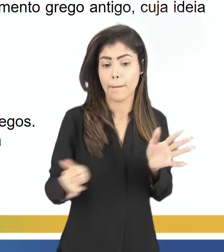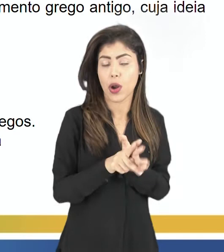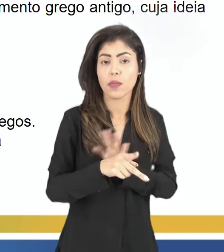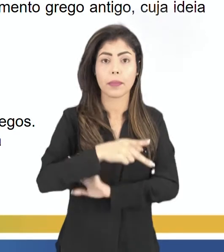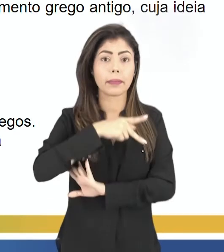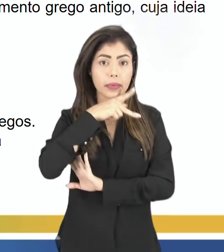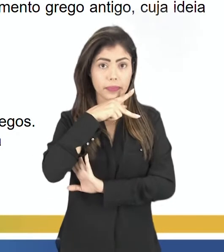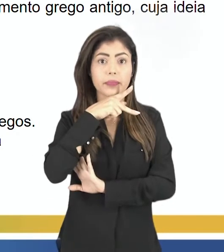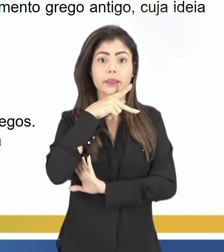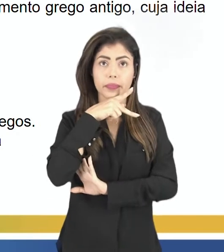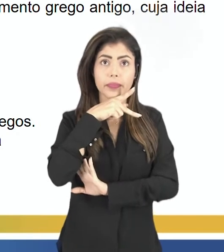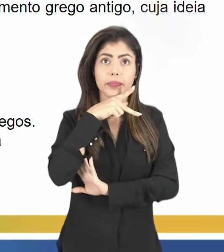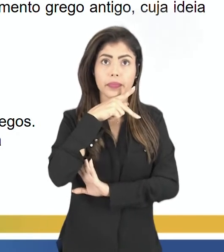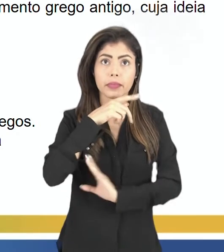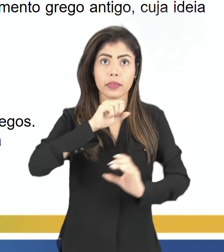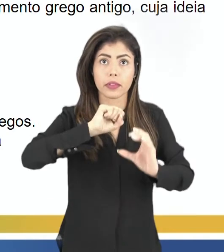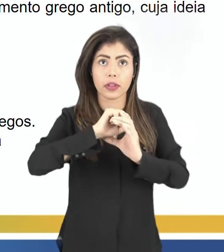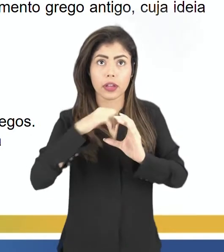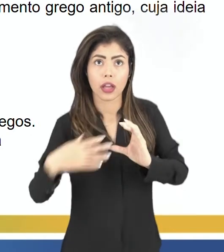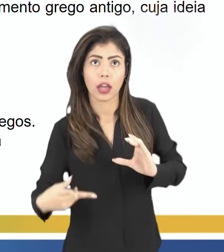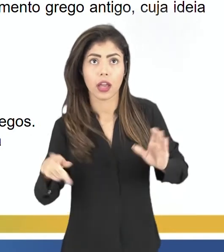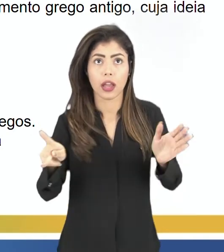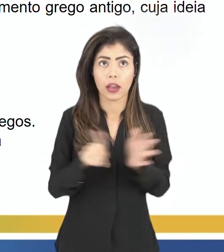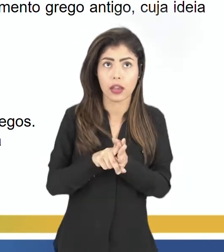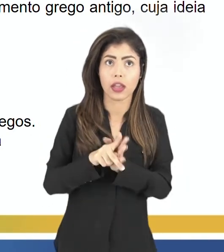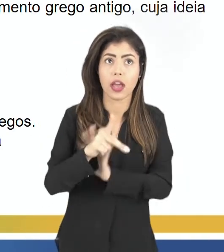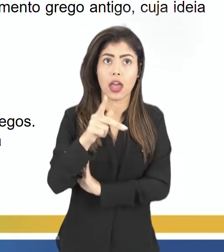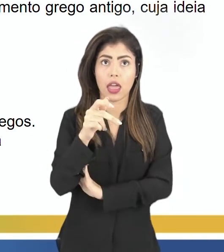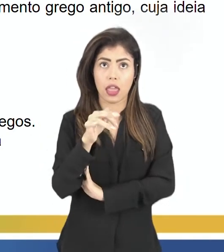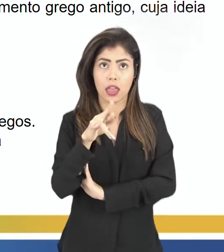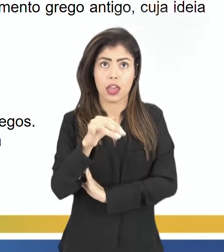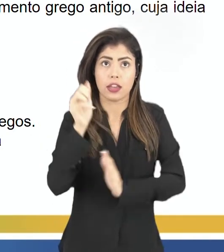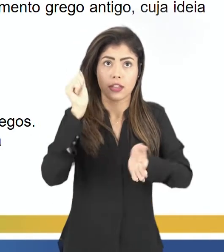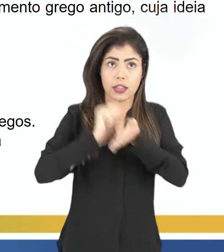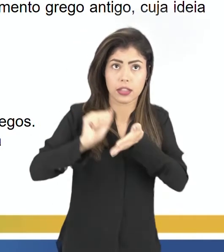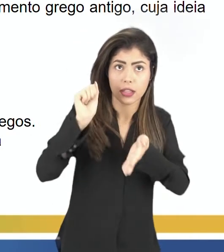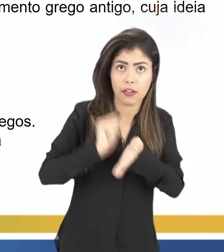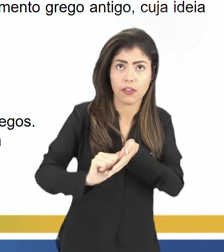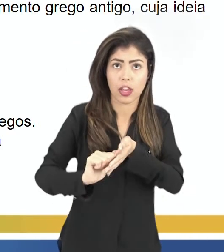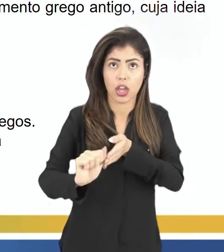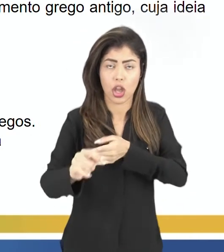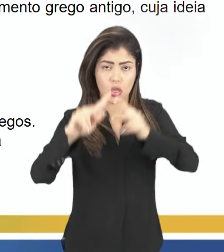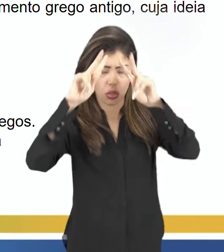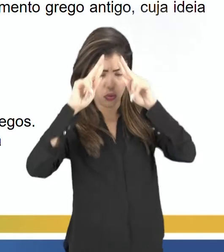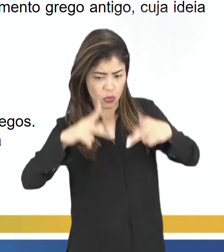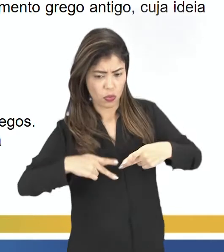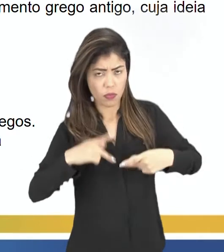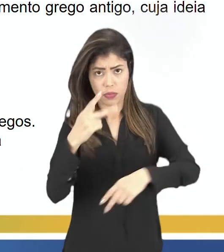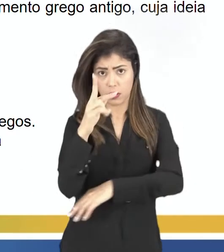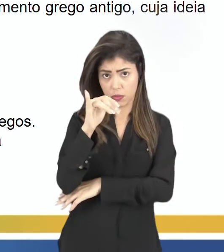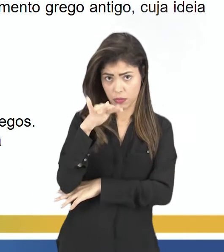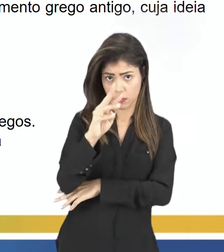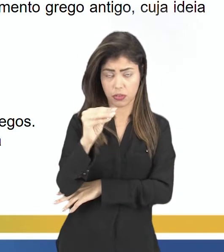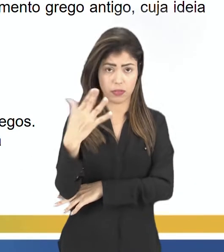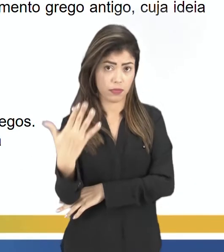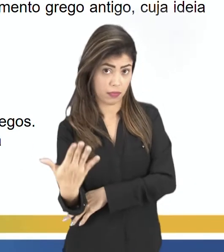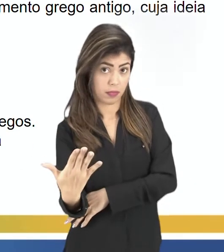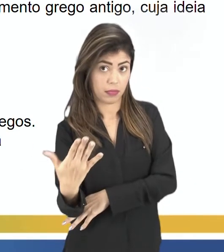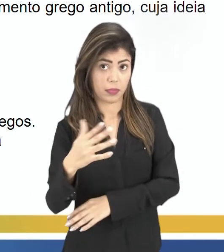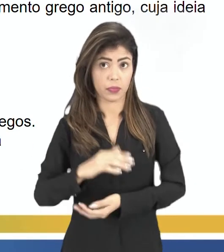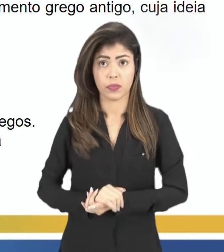Platão. Então, assim, um caráter antropológico, descrevendo as origens do homem primitivo, isso tá com cara